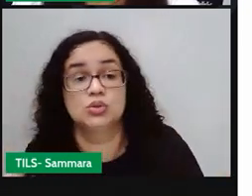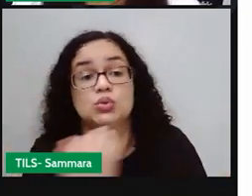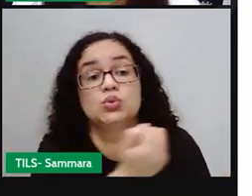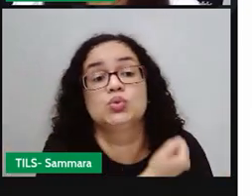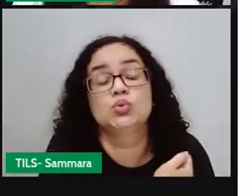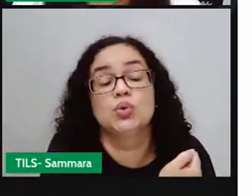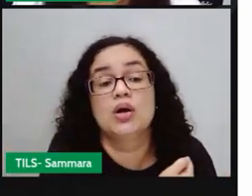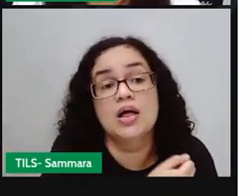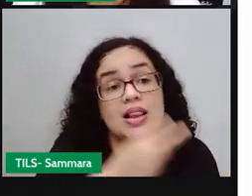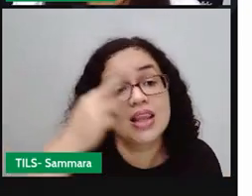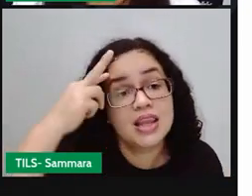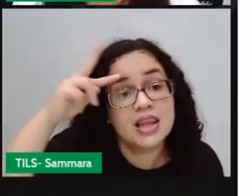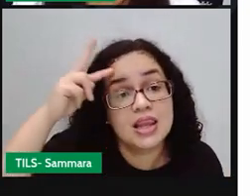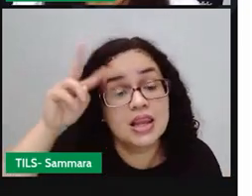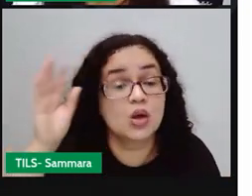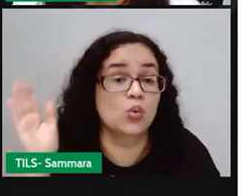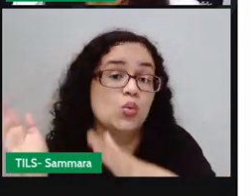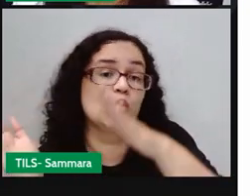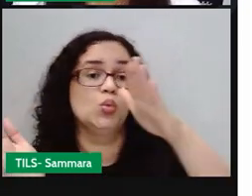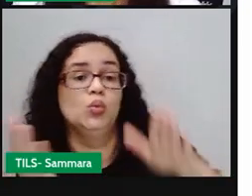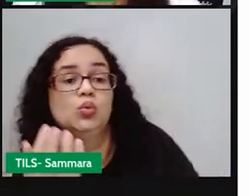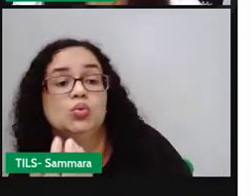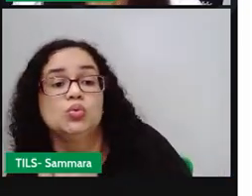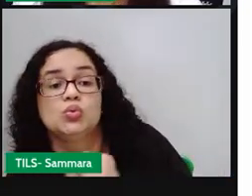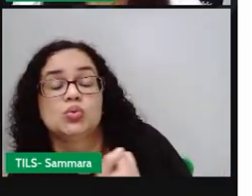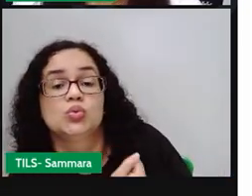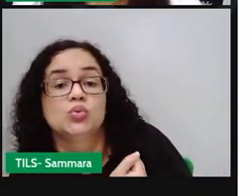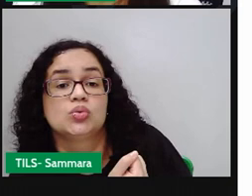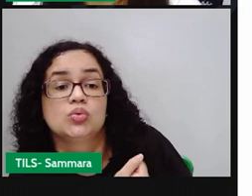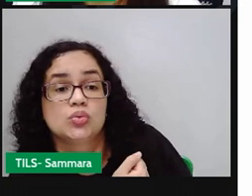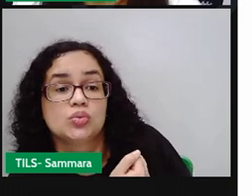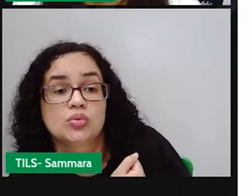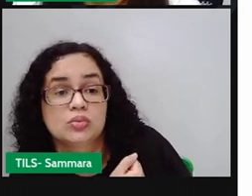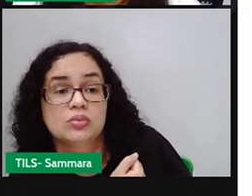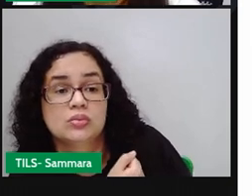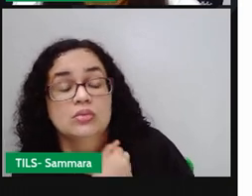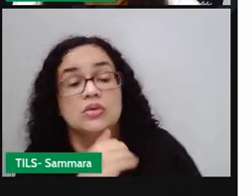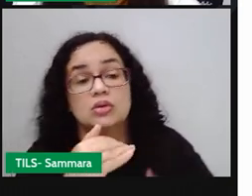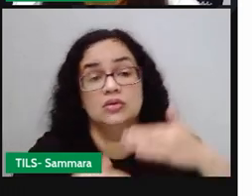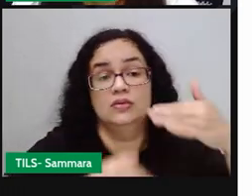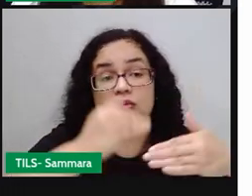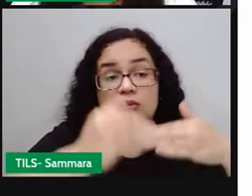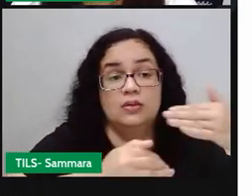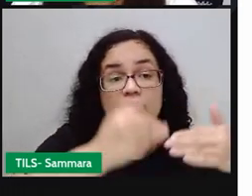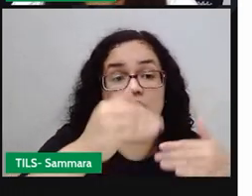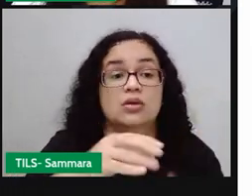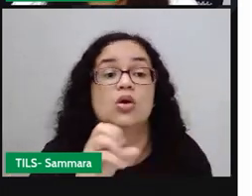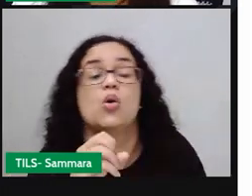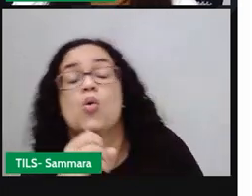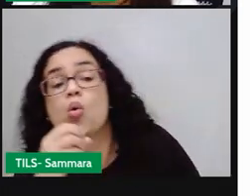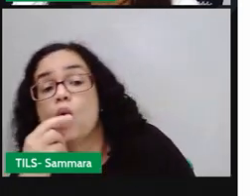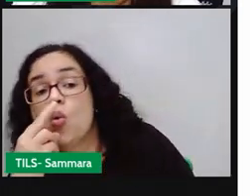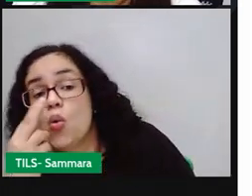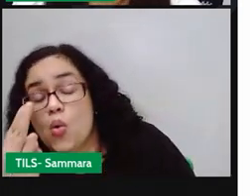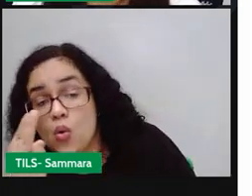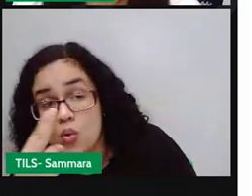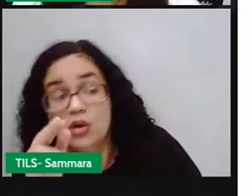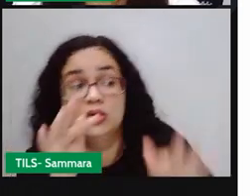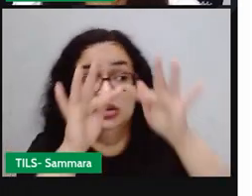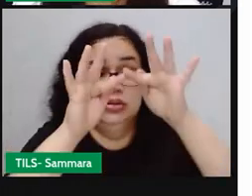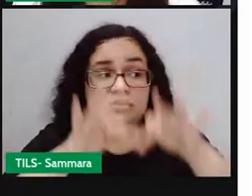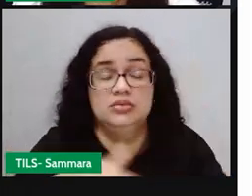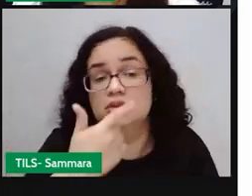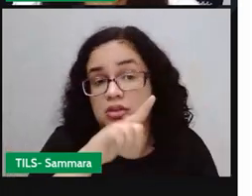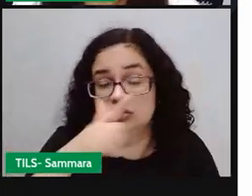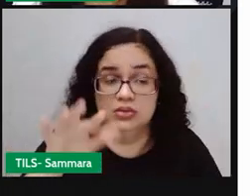a gente lembra aí de sequência numérica, que é uma sucessão finita ou infinita de